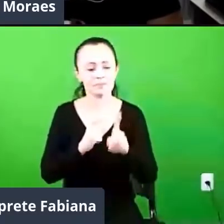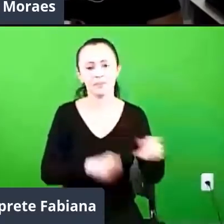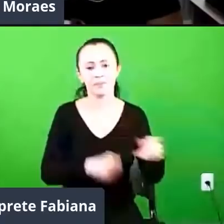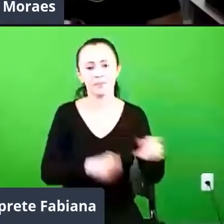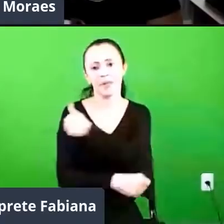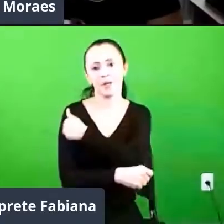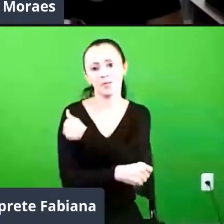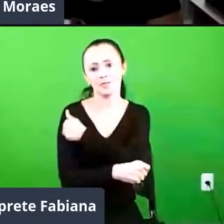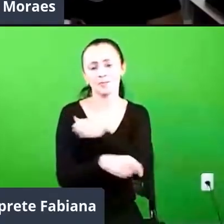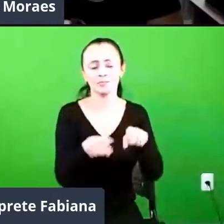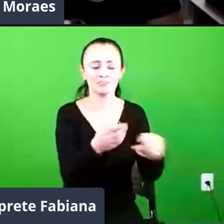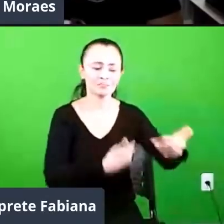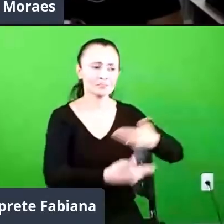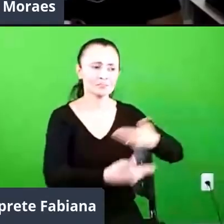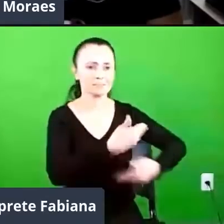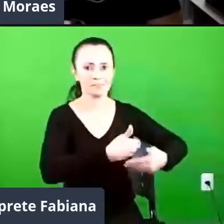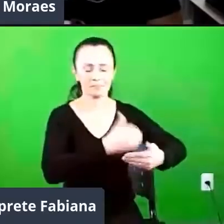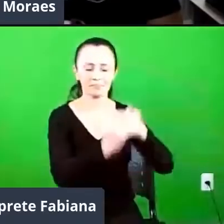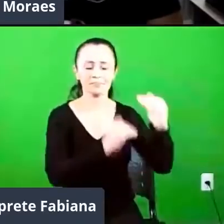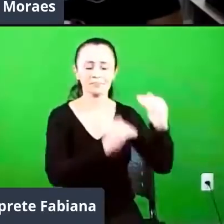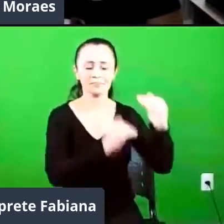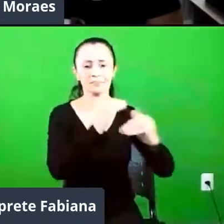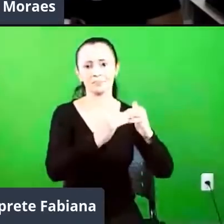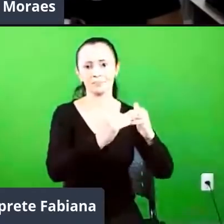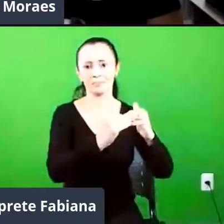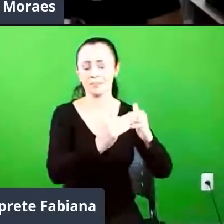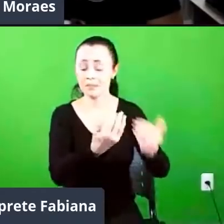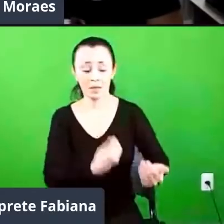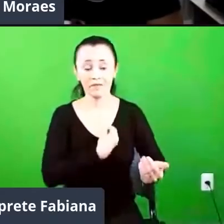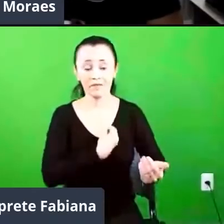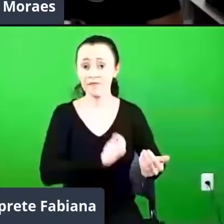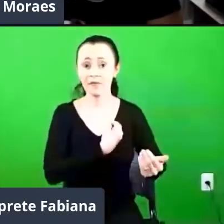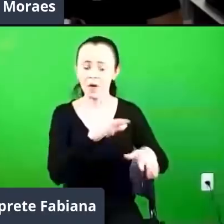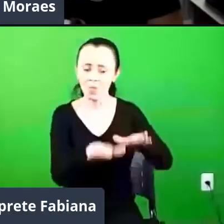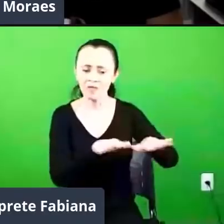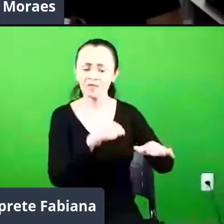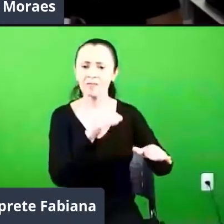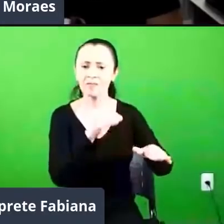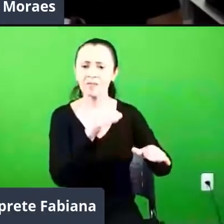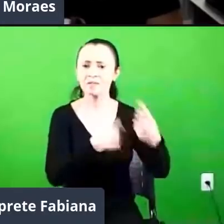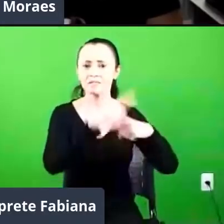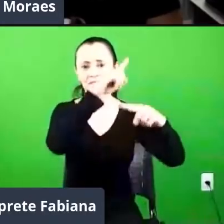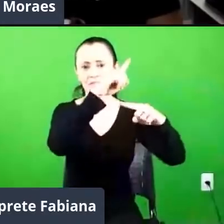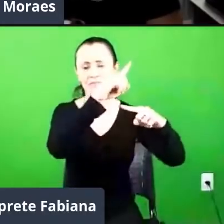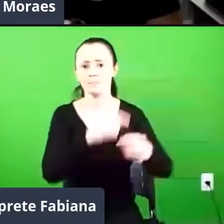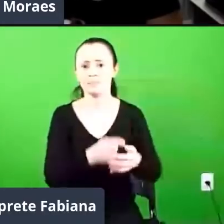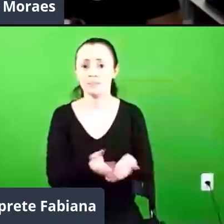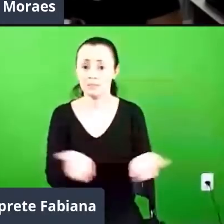essa interação, gente, é um movimento, né? É vida. E esse espaço remoto que nós temos,